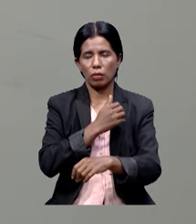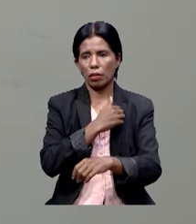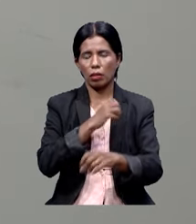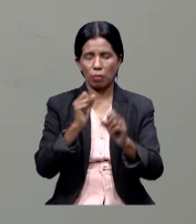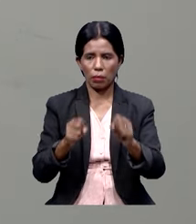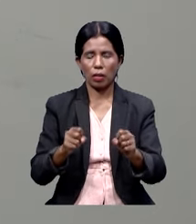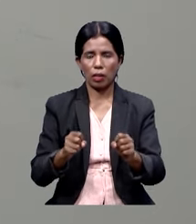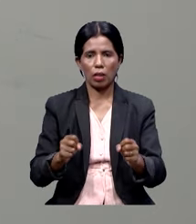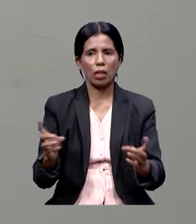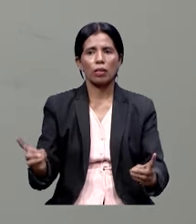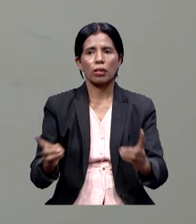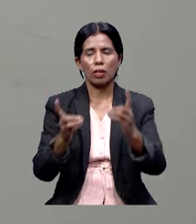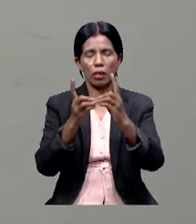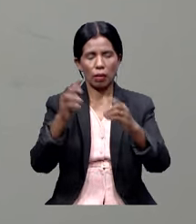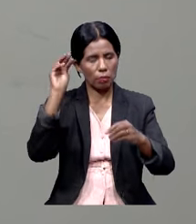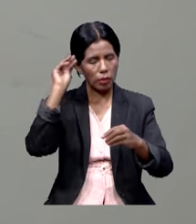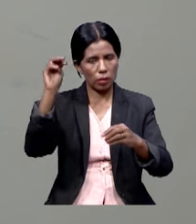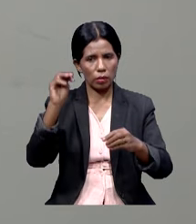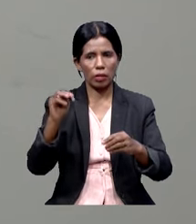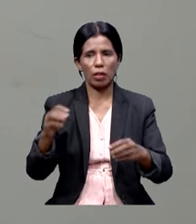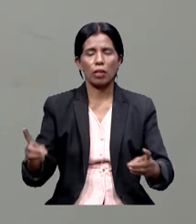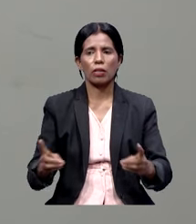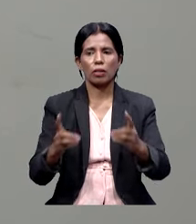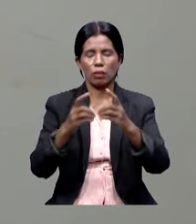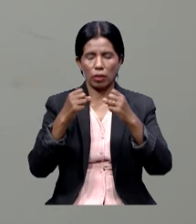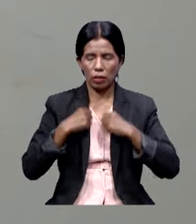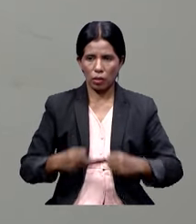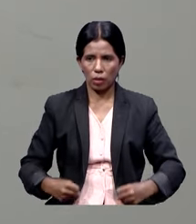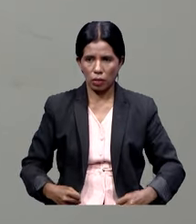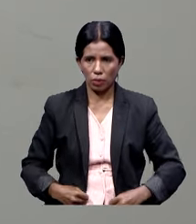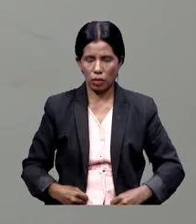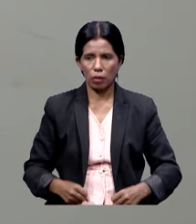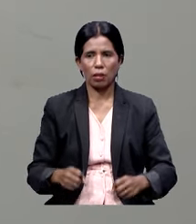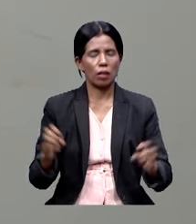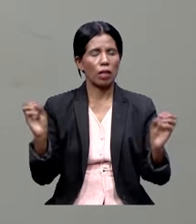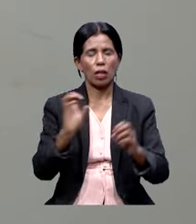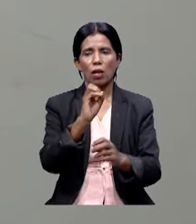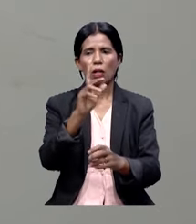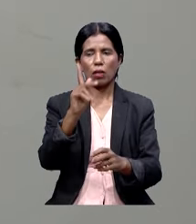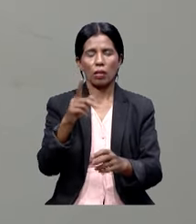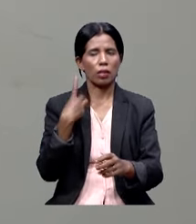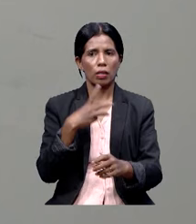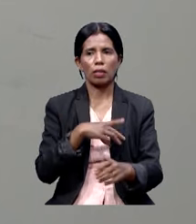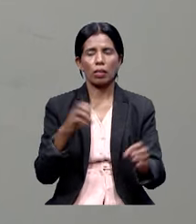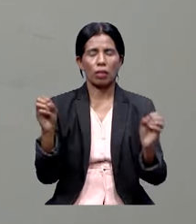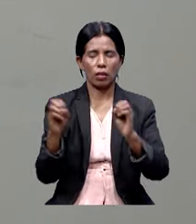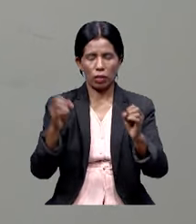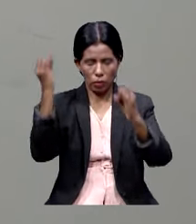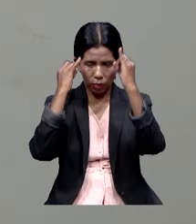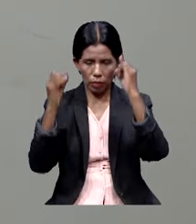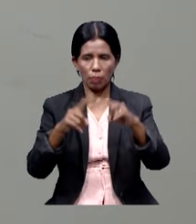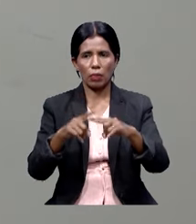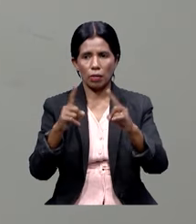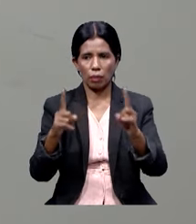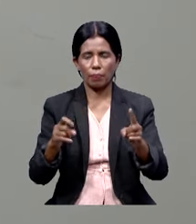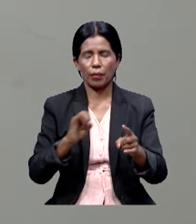senhor ministro enfrenta a situação da Ninia Kunissan, saúde Ninia. Então, lá em Botira, lá em Teptebas, uma informação, mas não